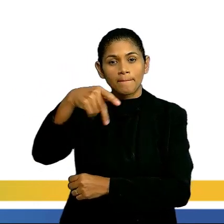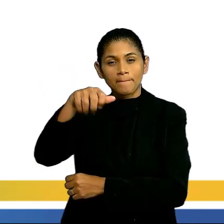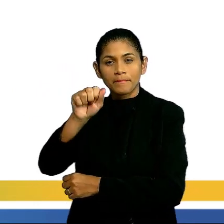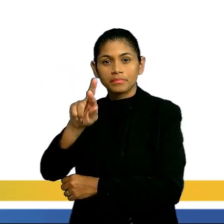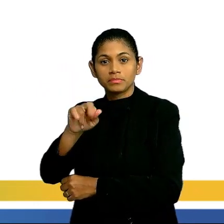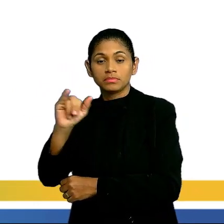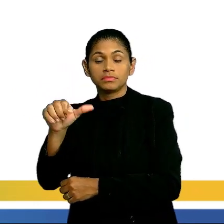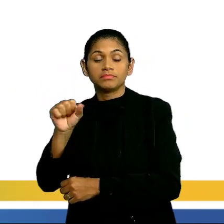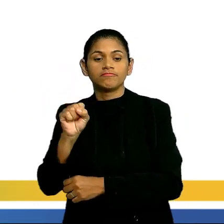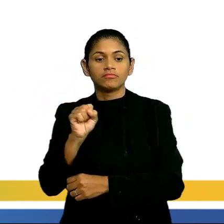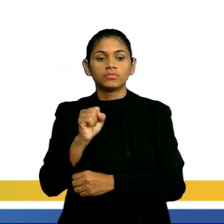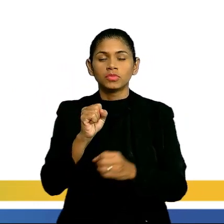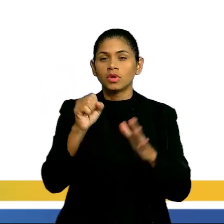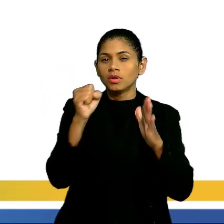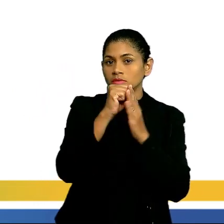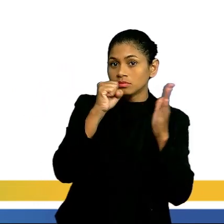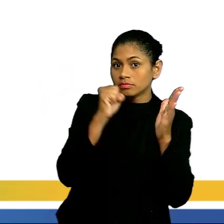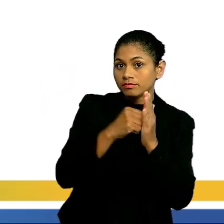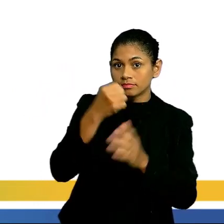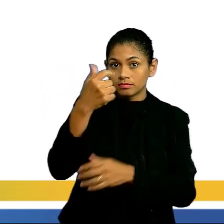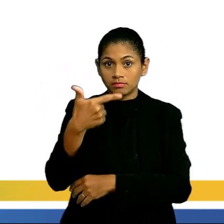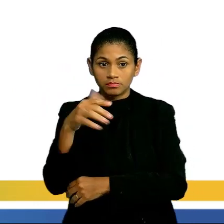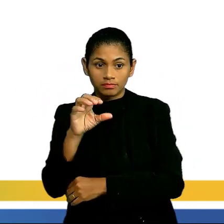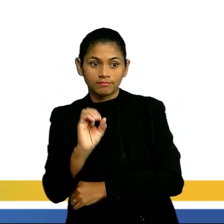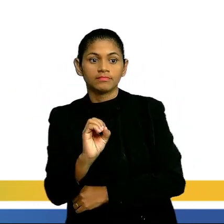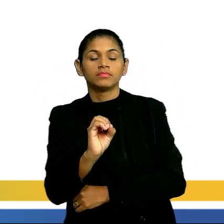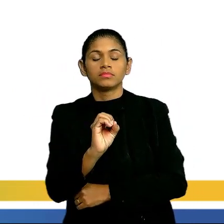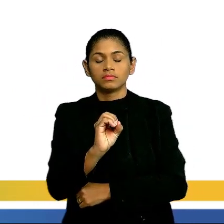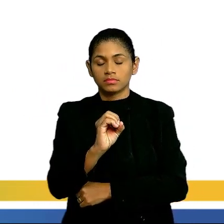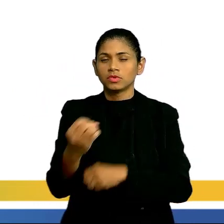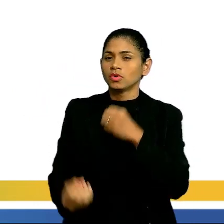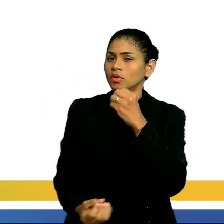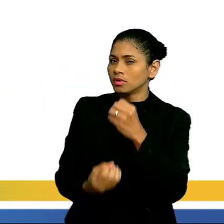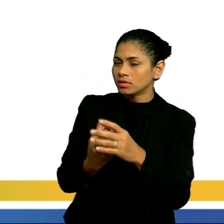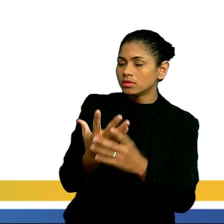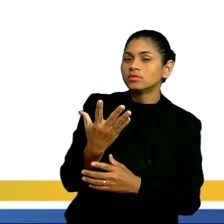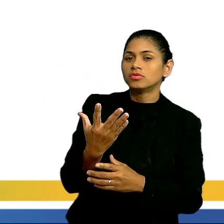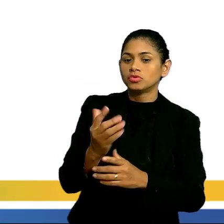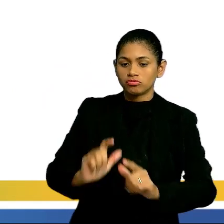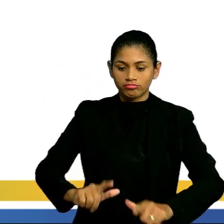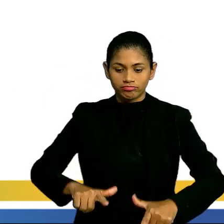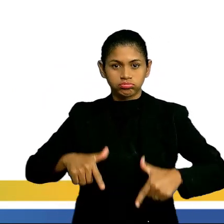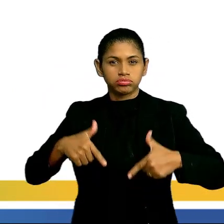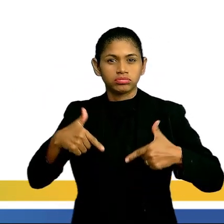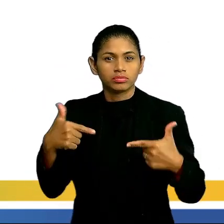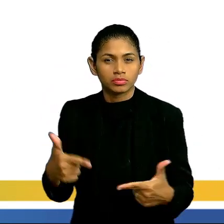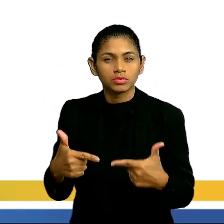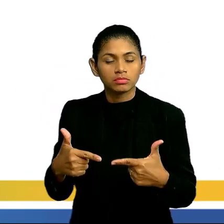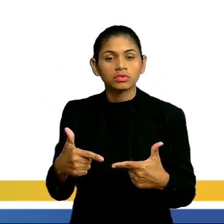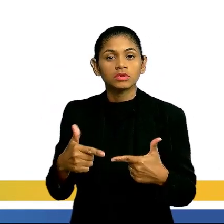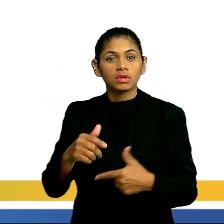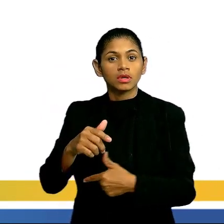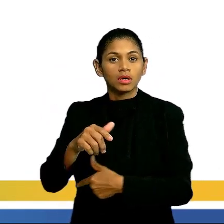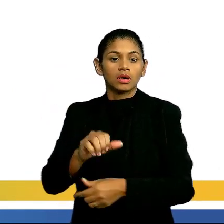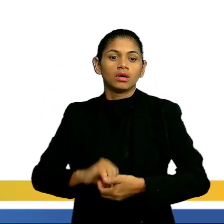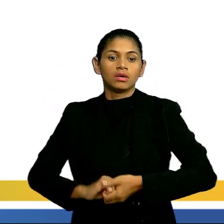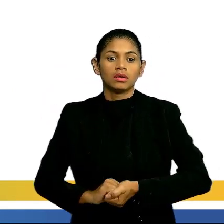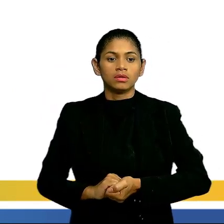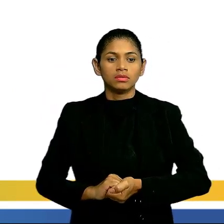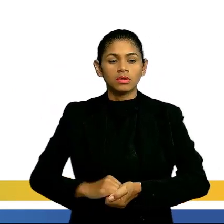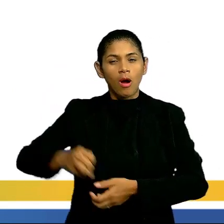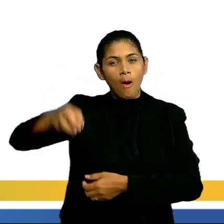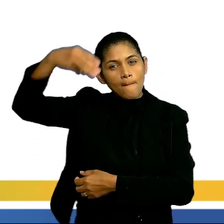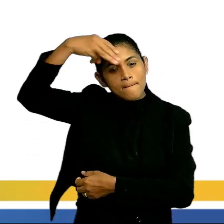do século XX. Esse movimento originou-se em reação ao racionalismo e ao materialismo